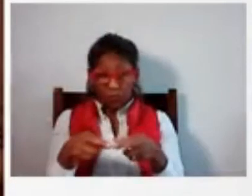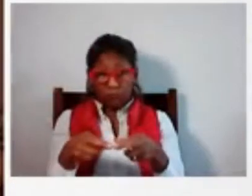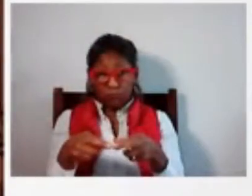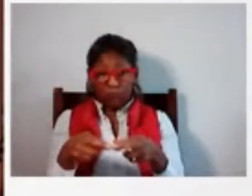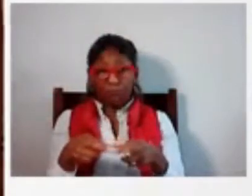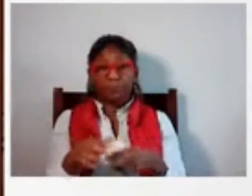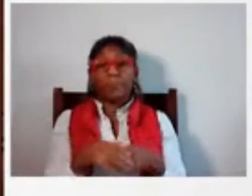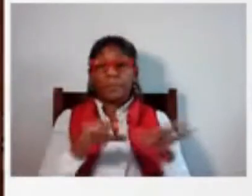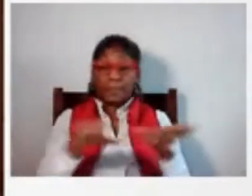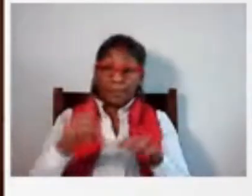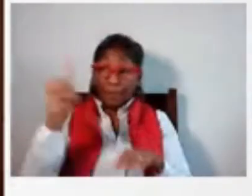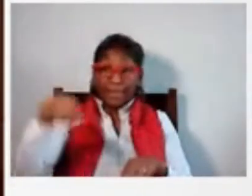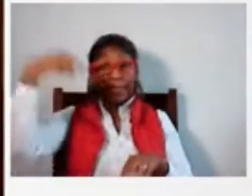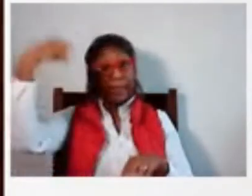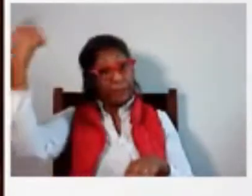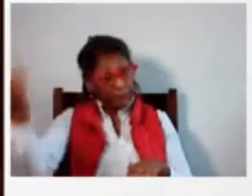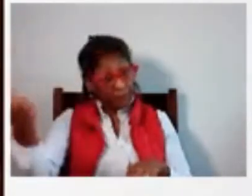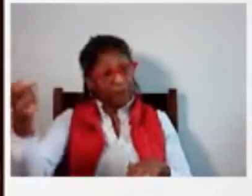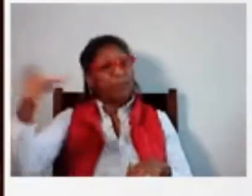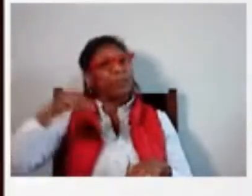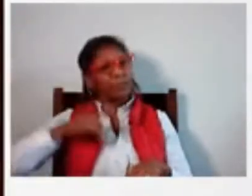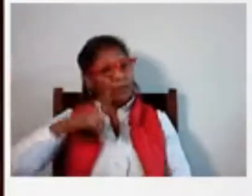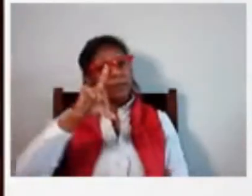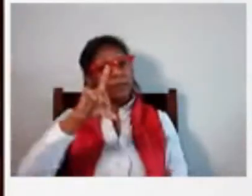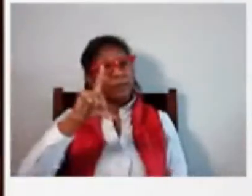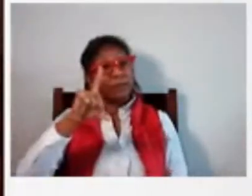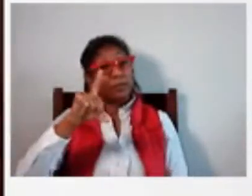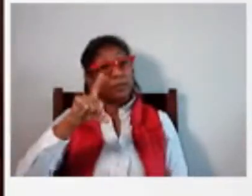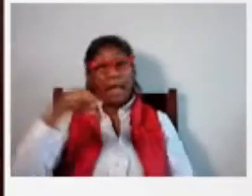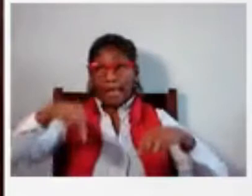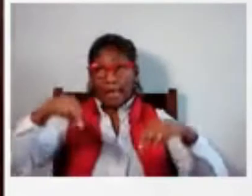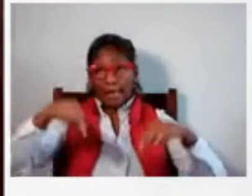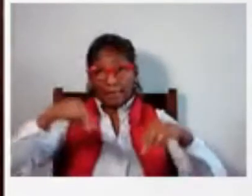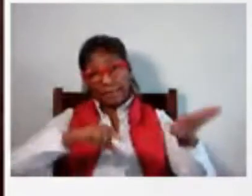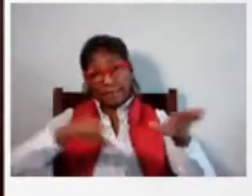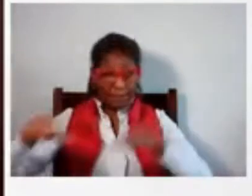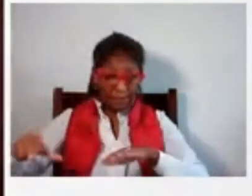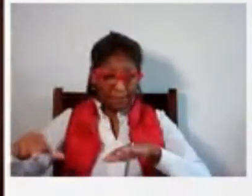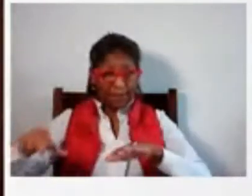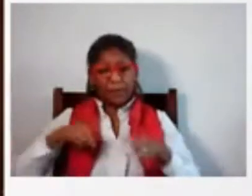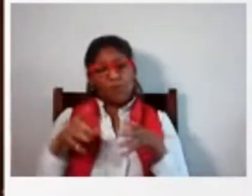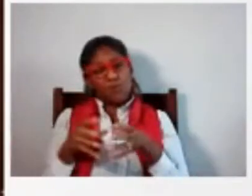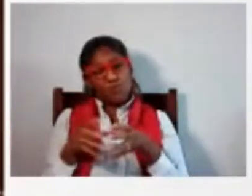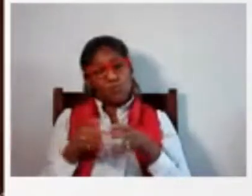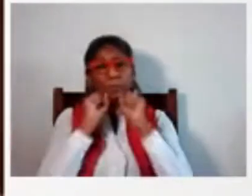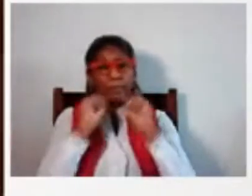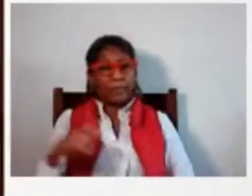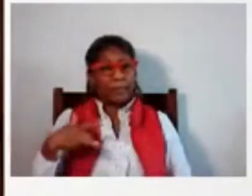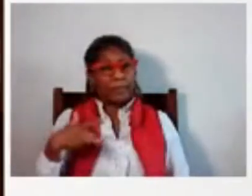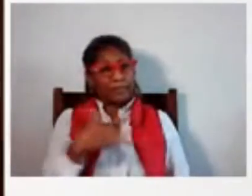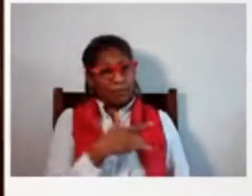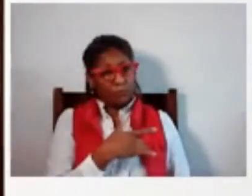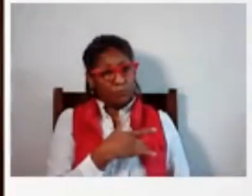partir da próxima semana, a gente vai ter a consolidação dos dados. Aliás, nesta semana, né, a nossa equipe da Secretaria de Saúde